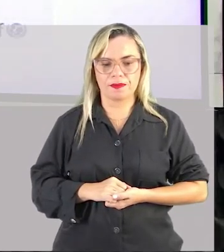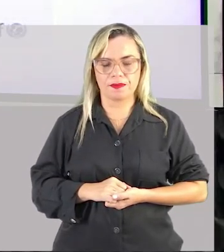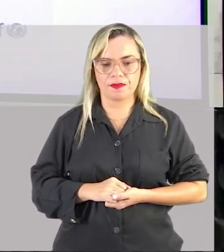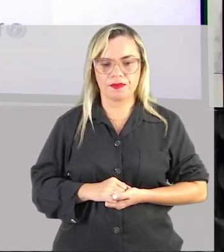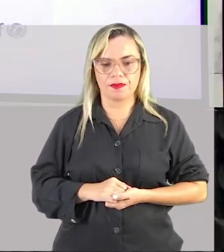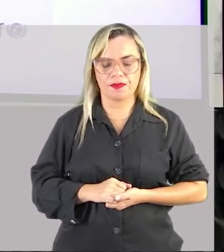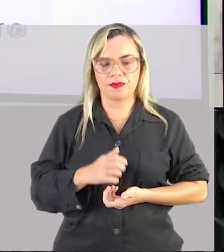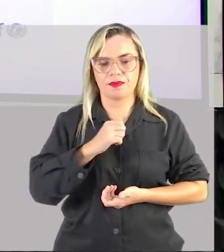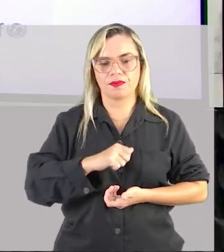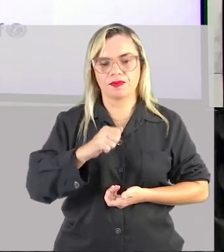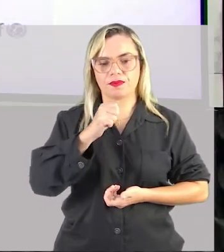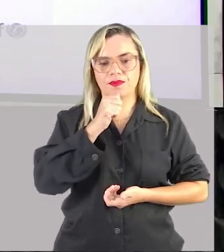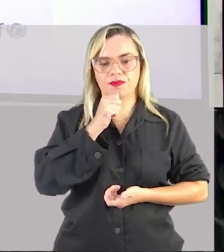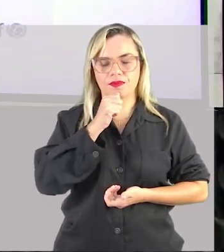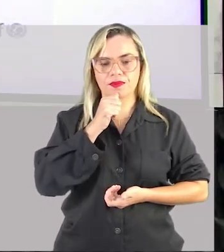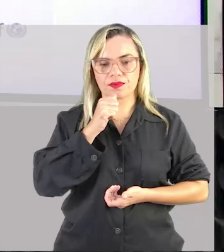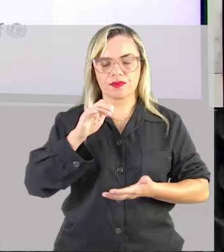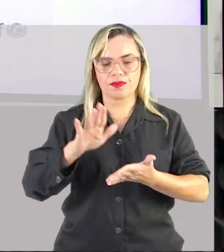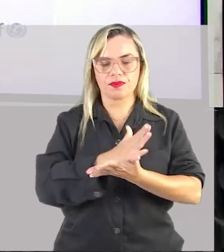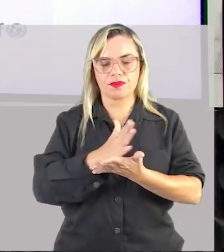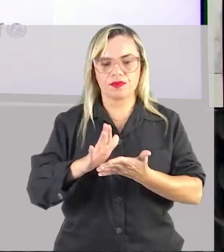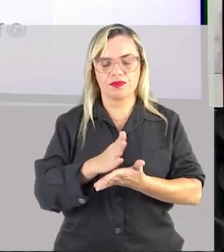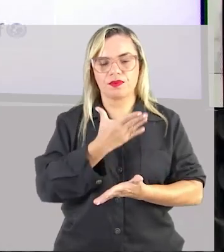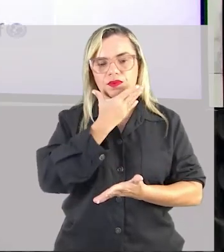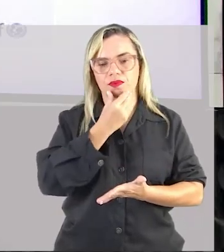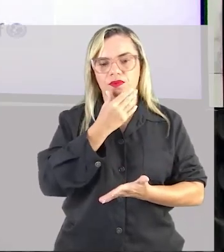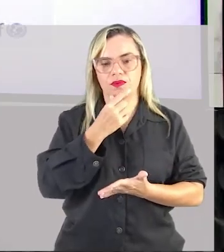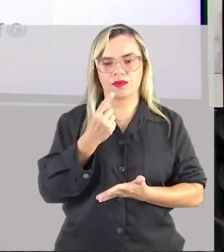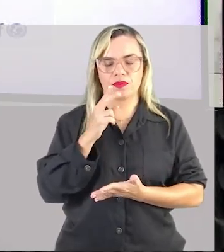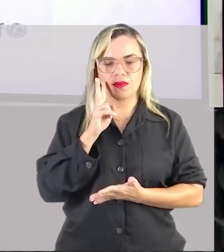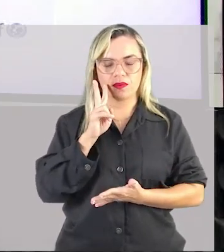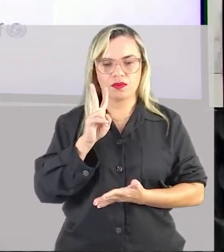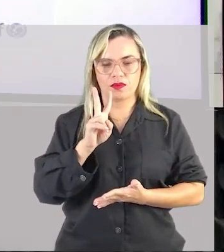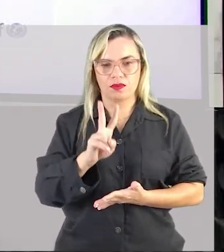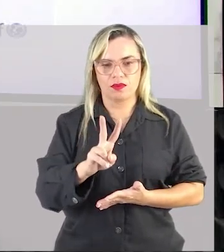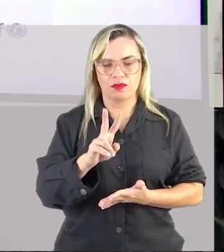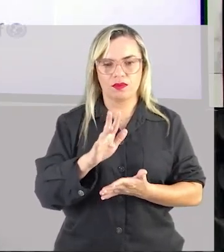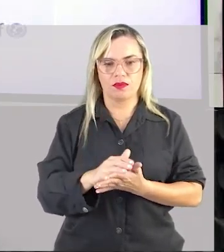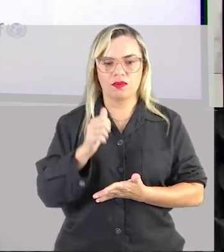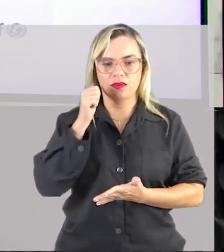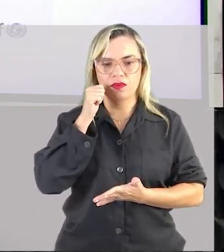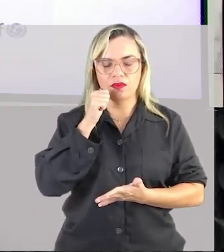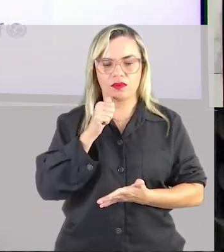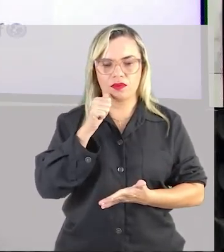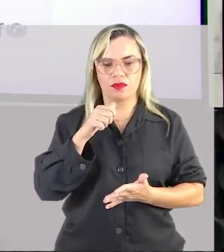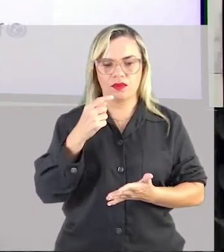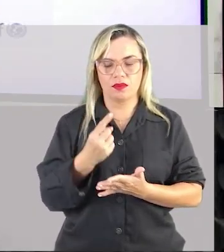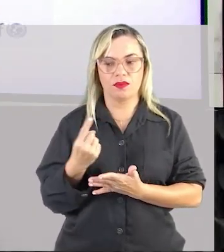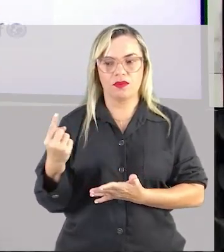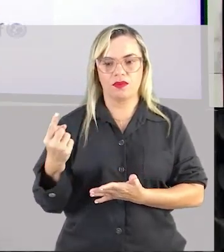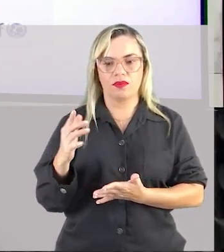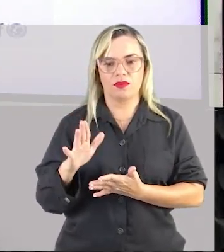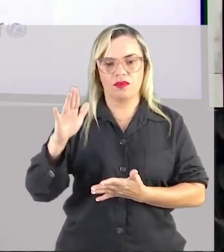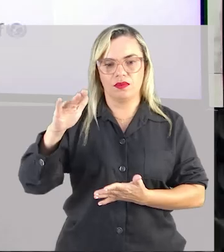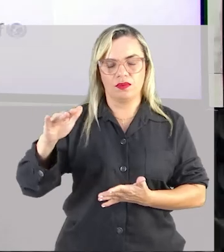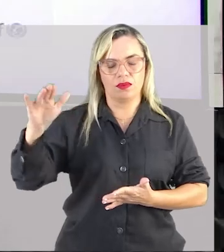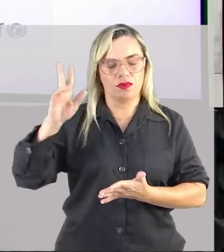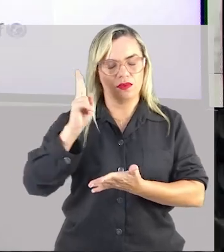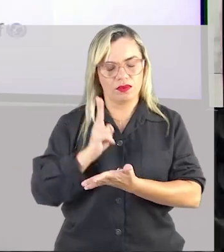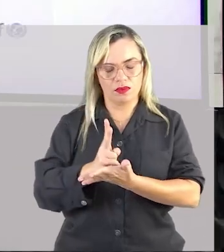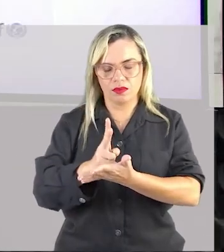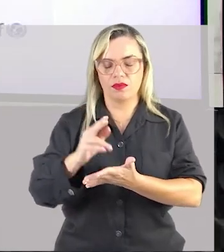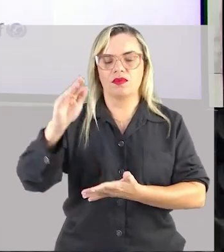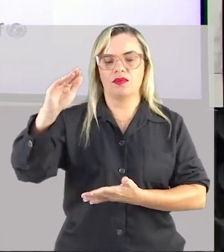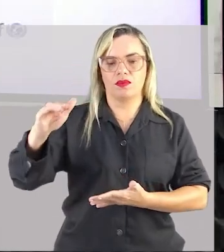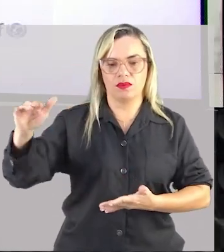niña. Ainda que alguns homens vejam uma mulher, uma criança sempre será uma